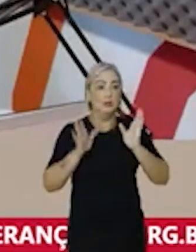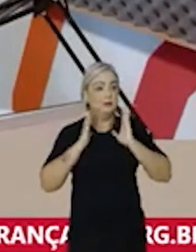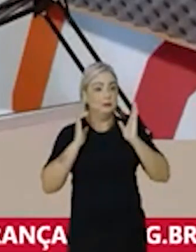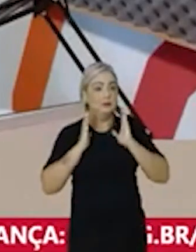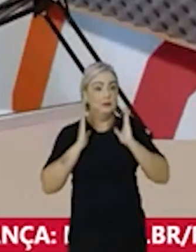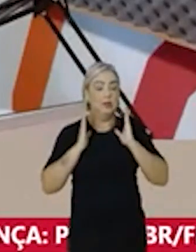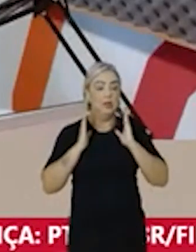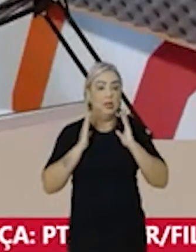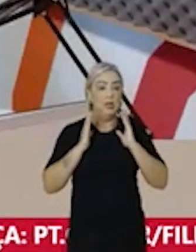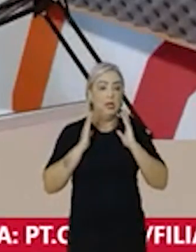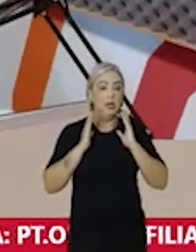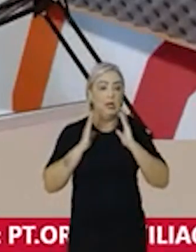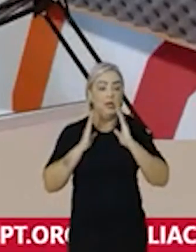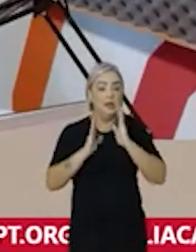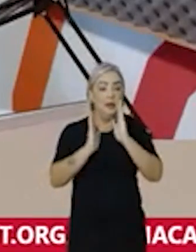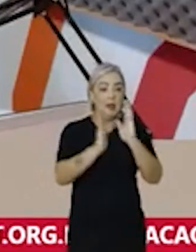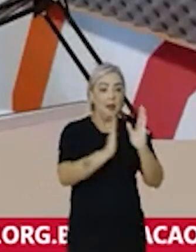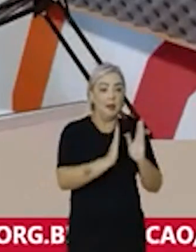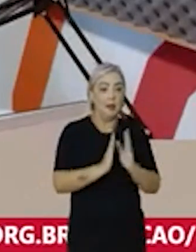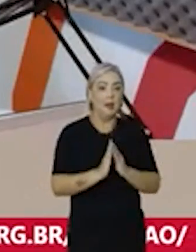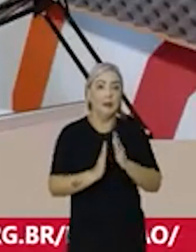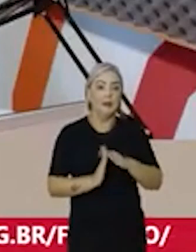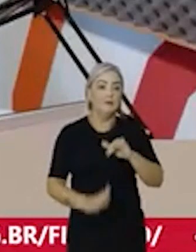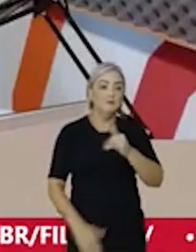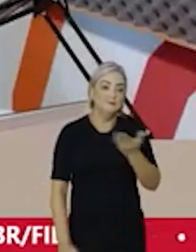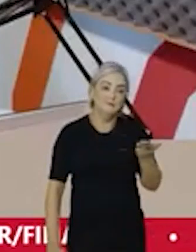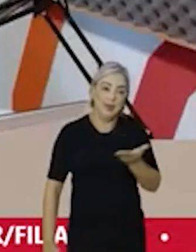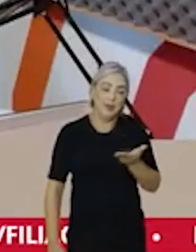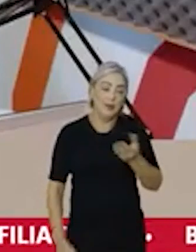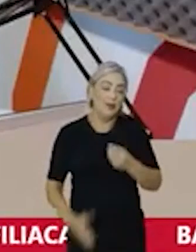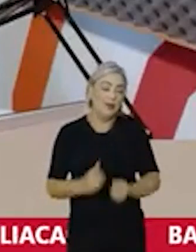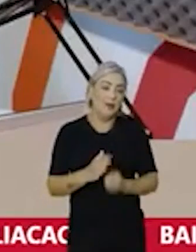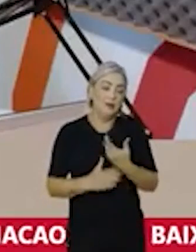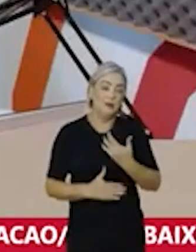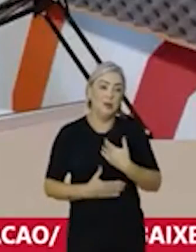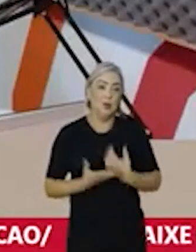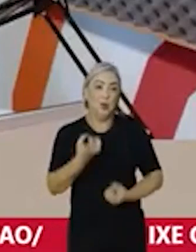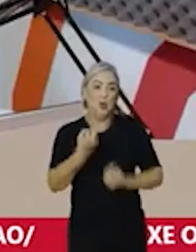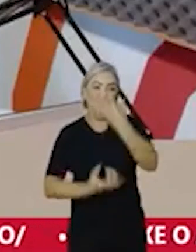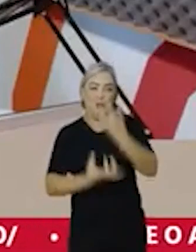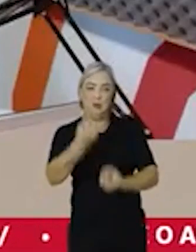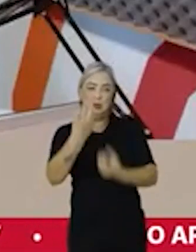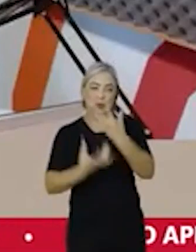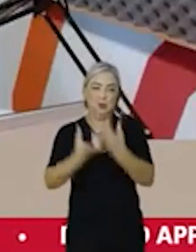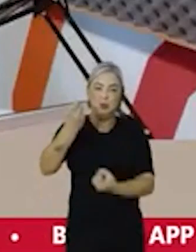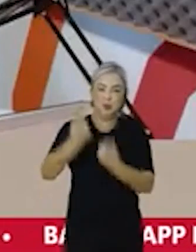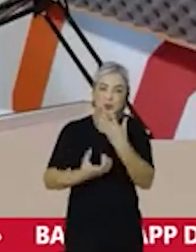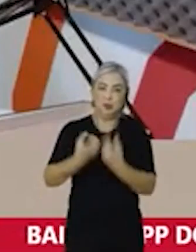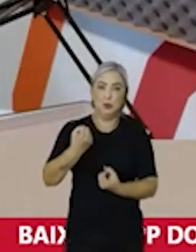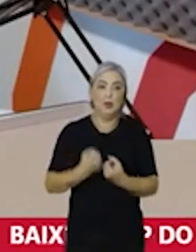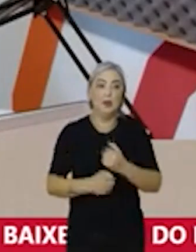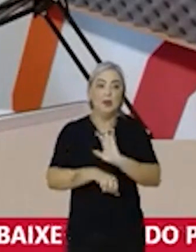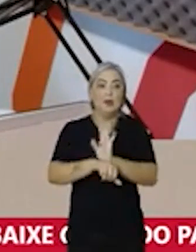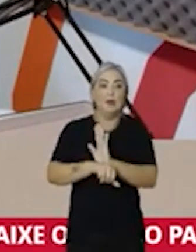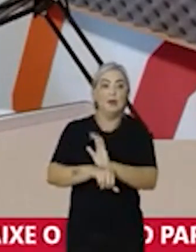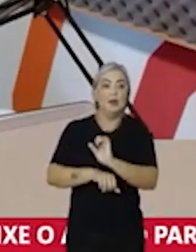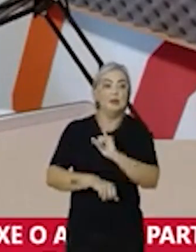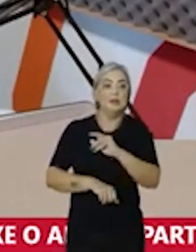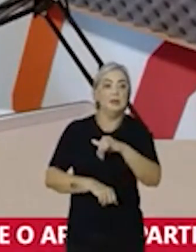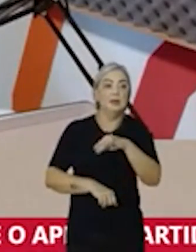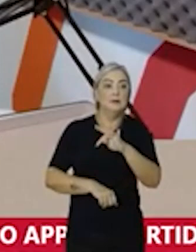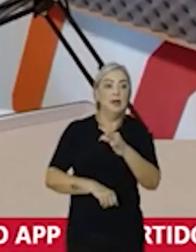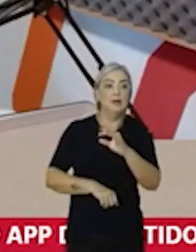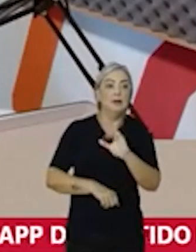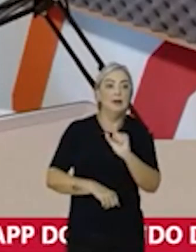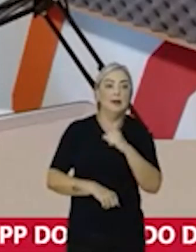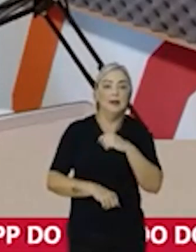em acervo, recentemente mais um episódio, né, do incêndio da Cinemateca. Esse